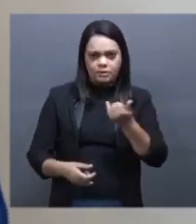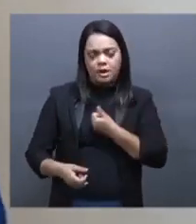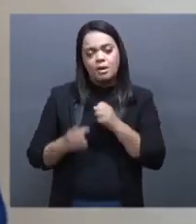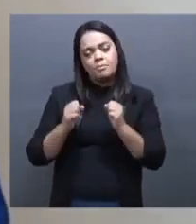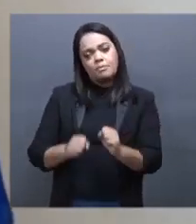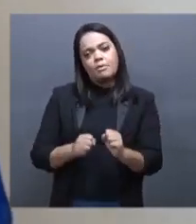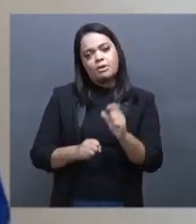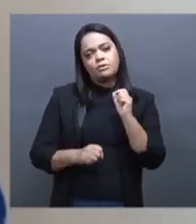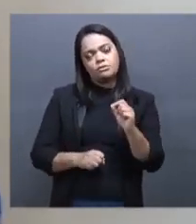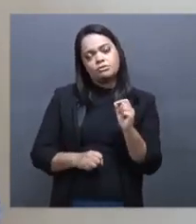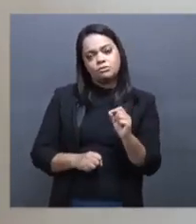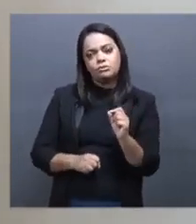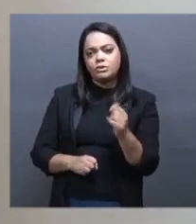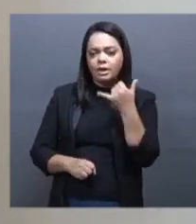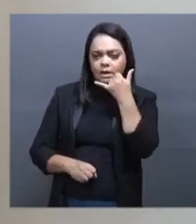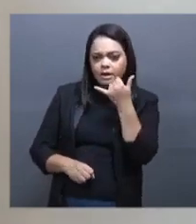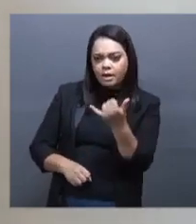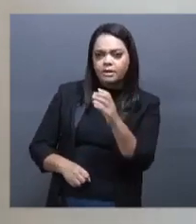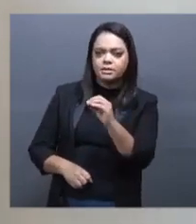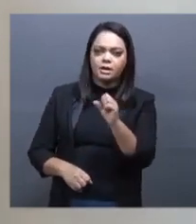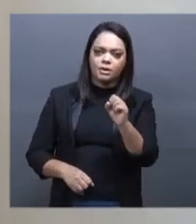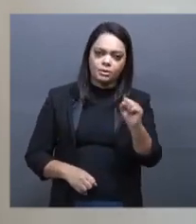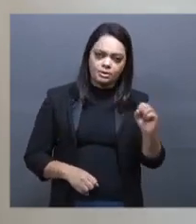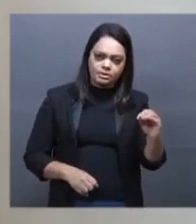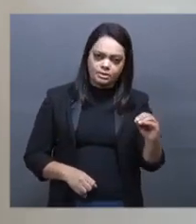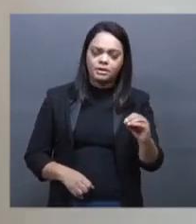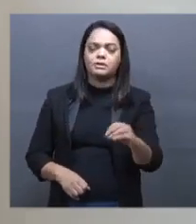de relacionamento